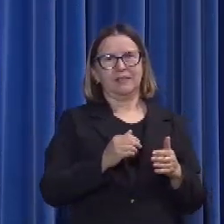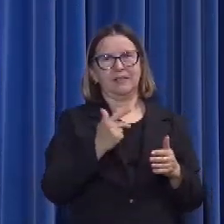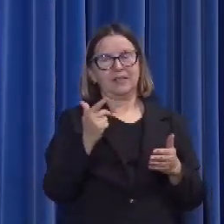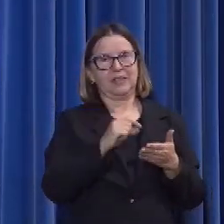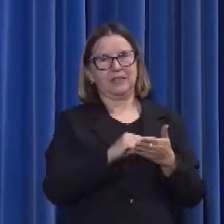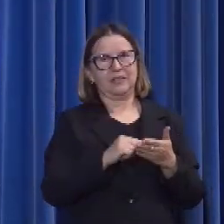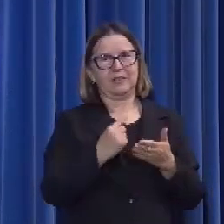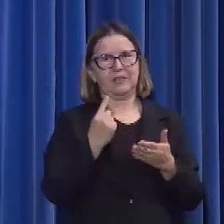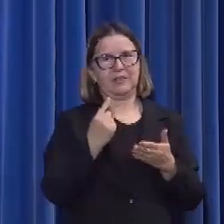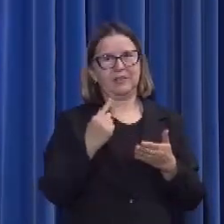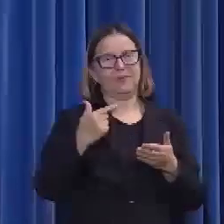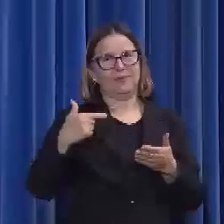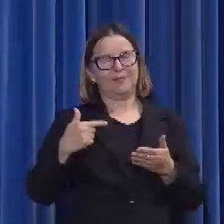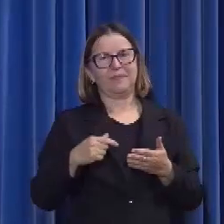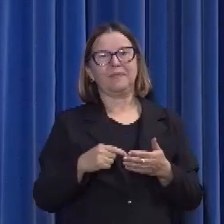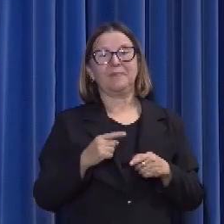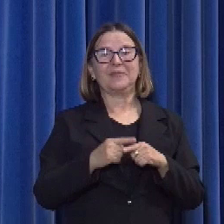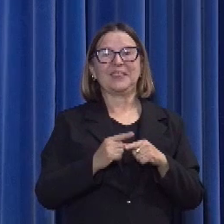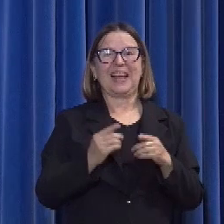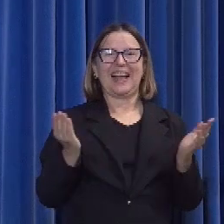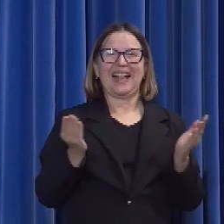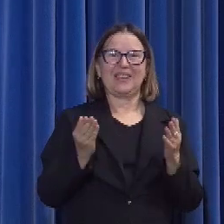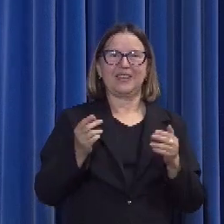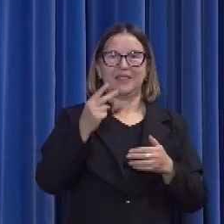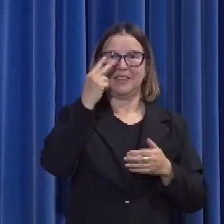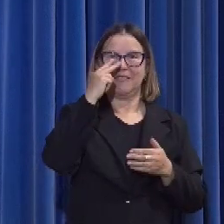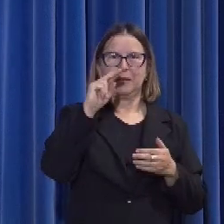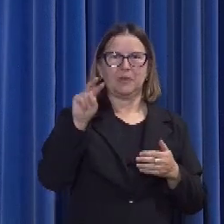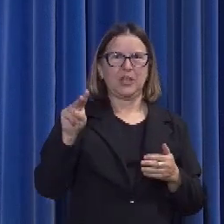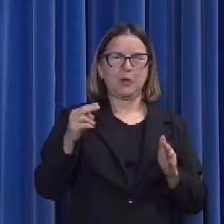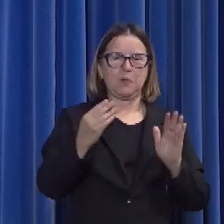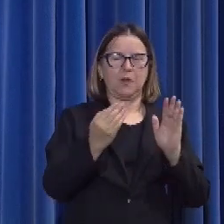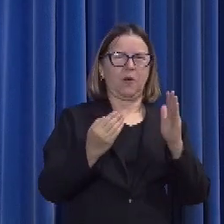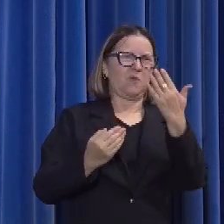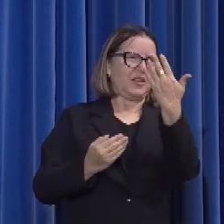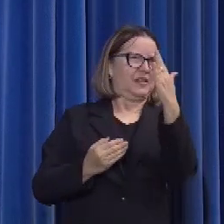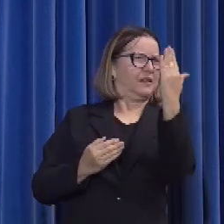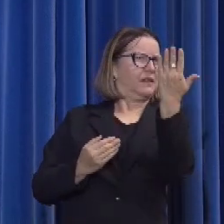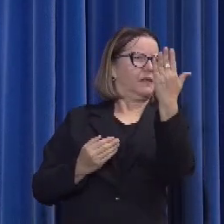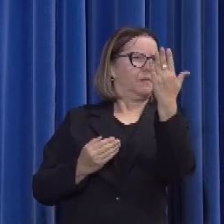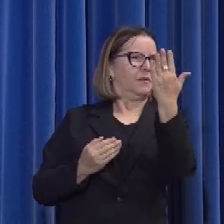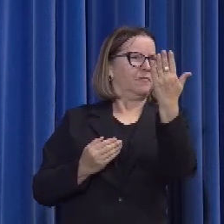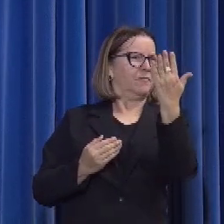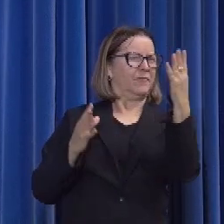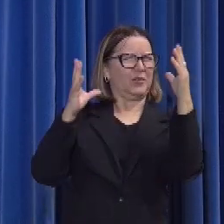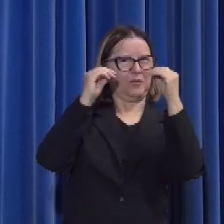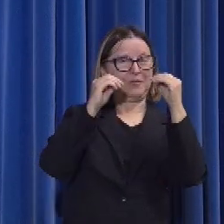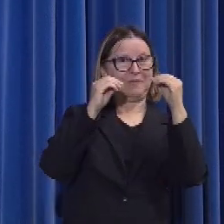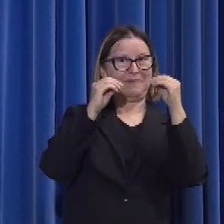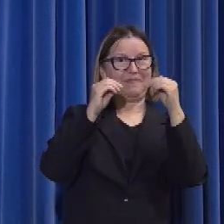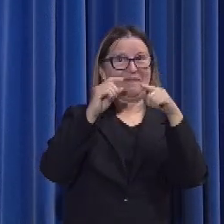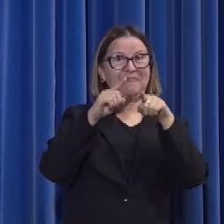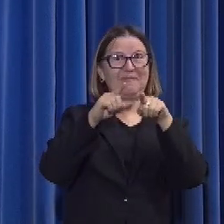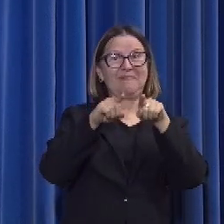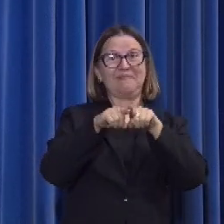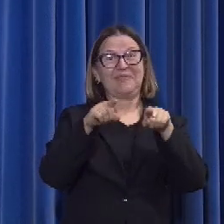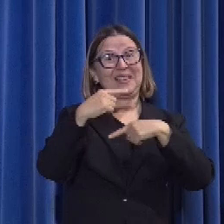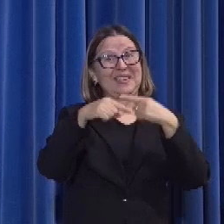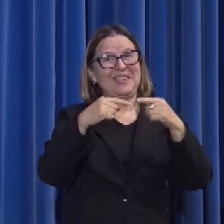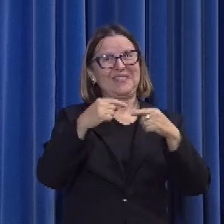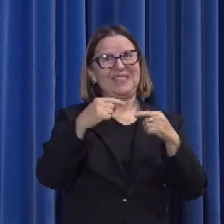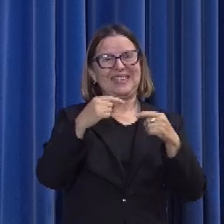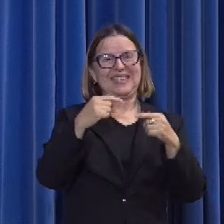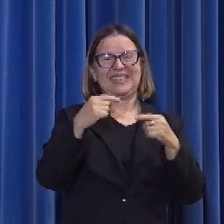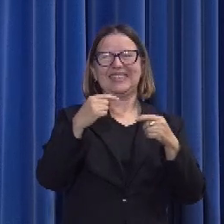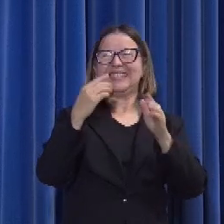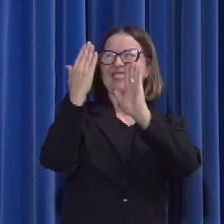12, porque agora vemos como em espelho, obscuramente, então veremos face a face, agora